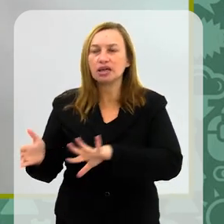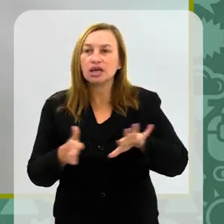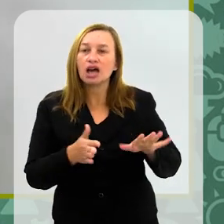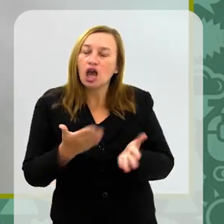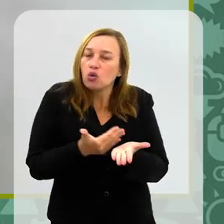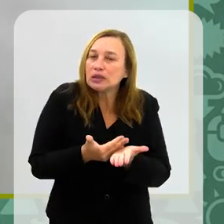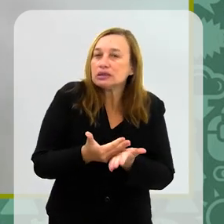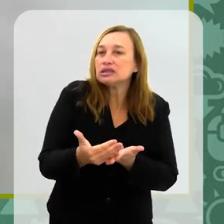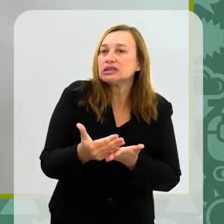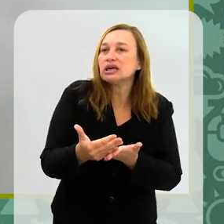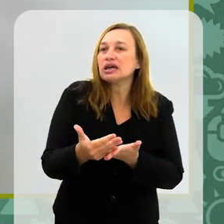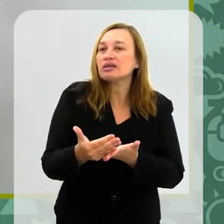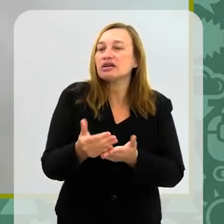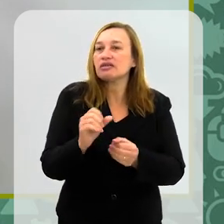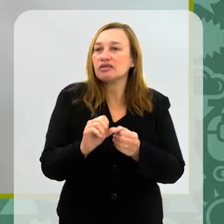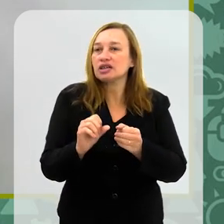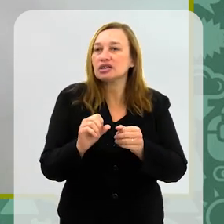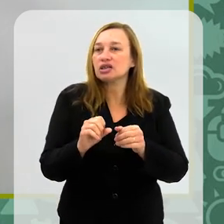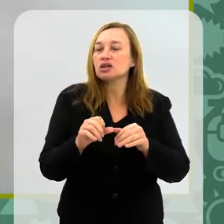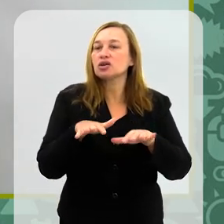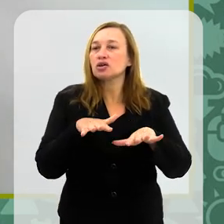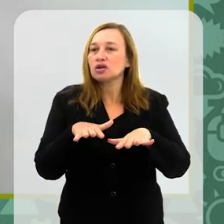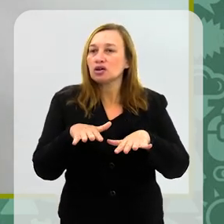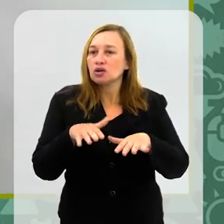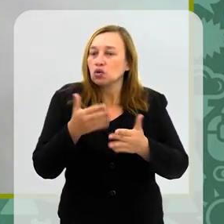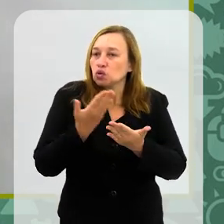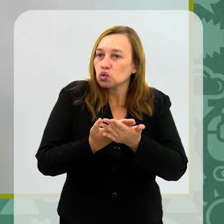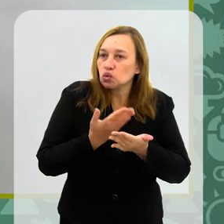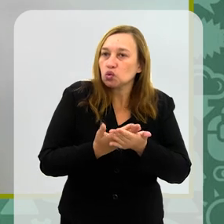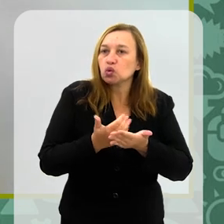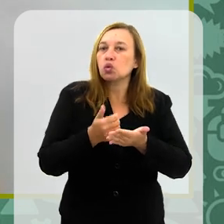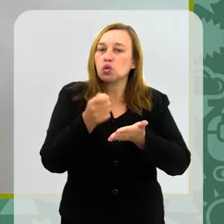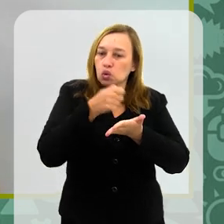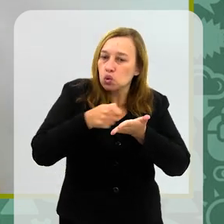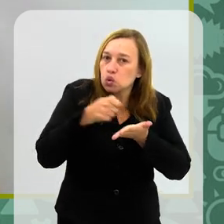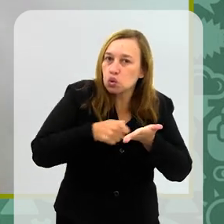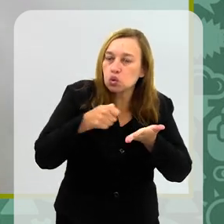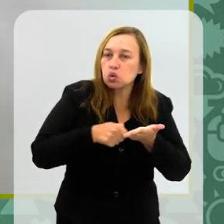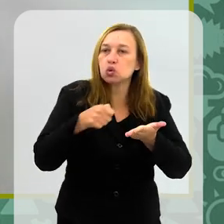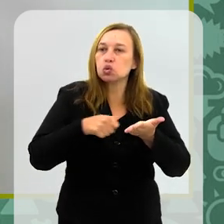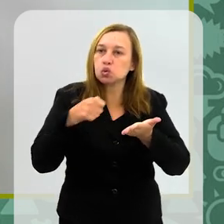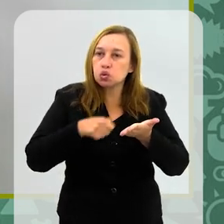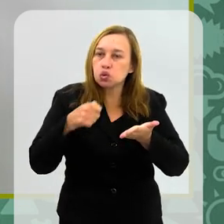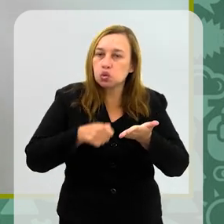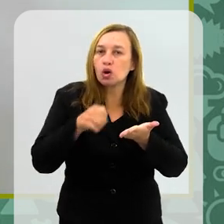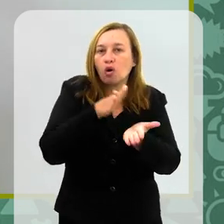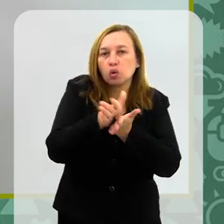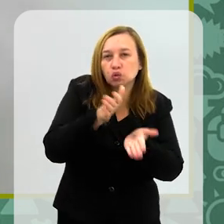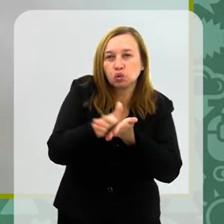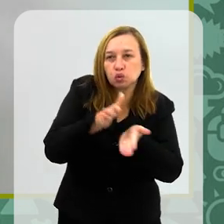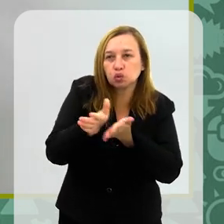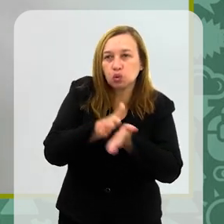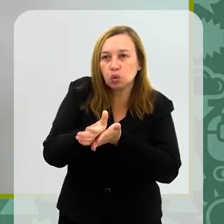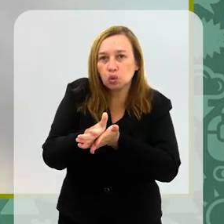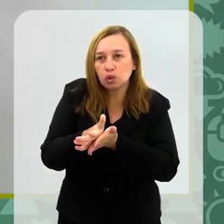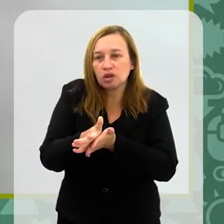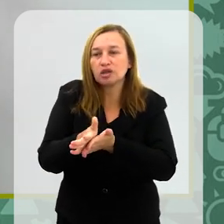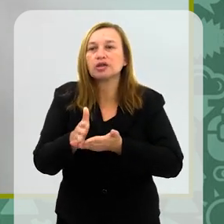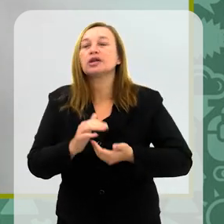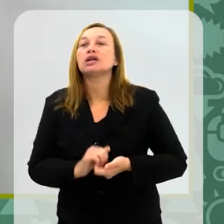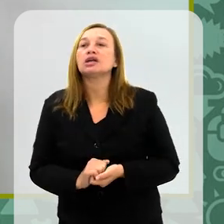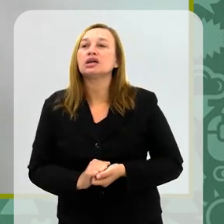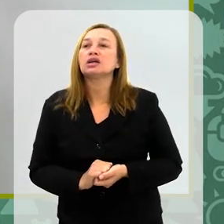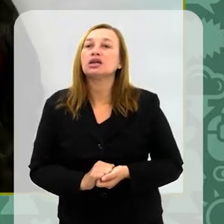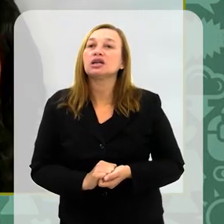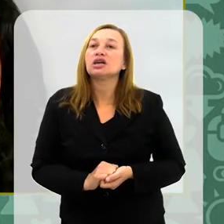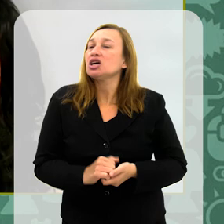comecei a fazer esse movimento de me profissionalizar, de voltar a escrever realmente com o foco de publicação, né? Porque até então eu prestevia só